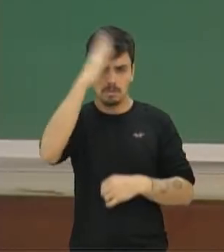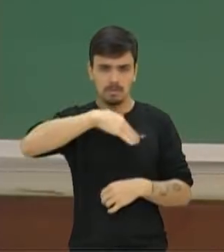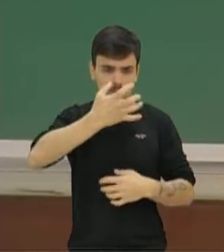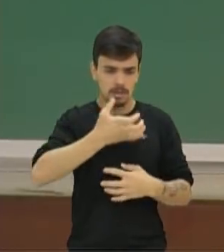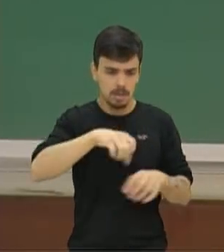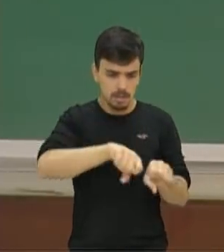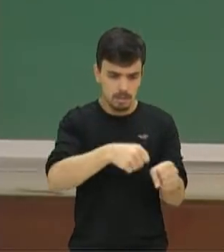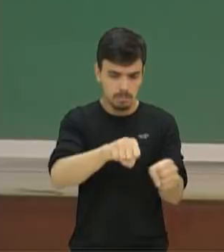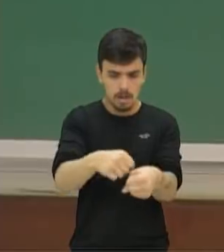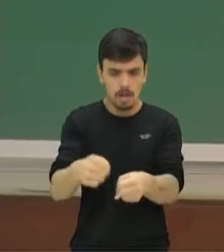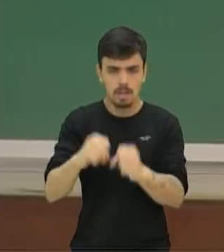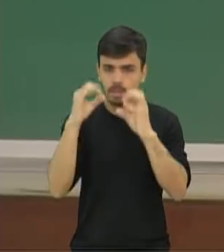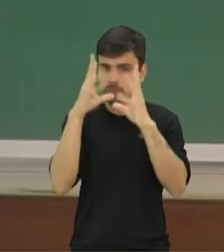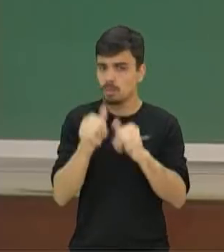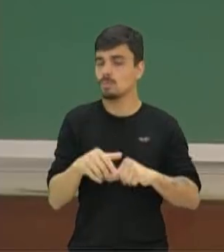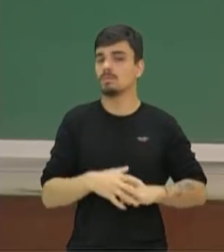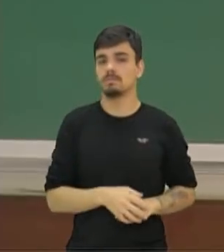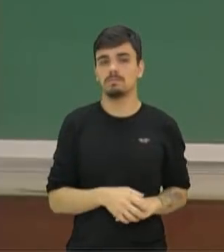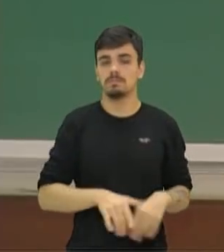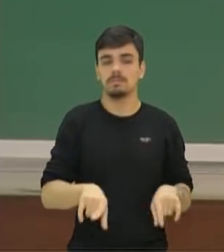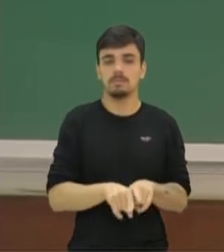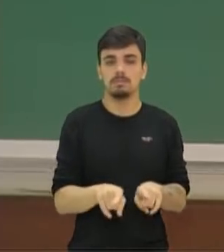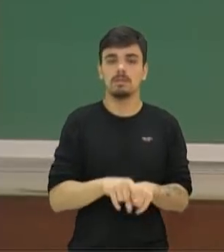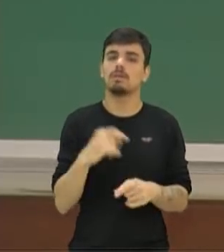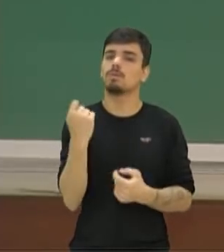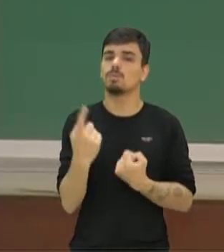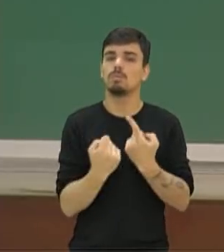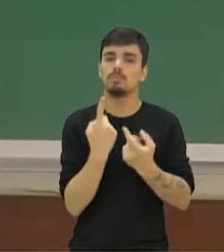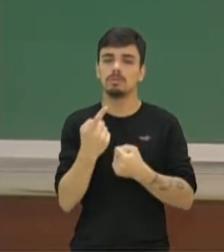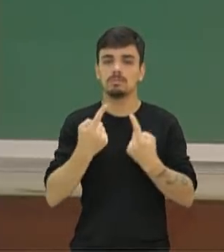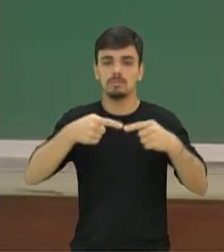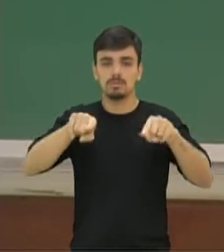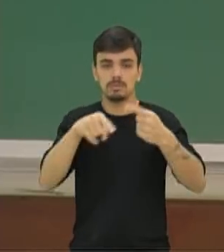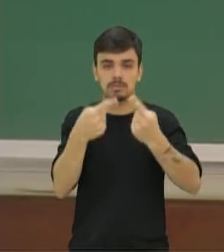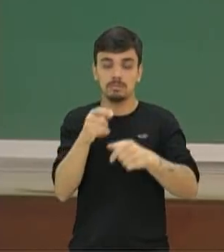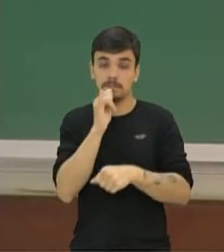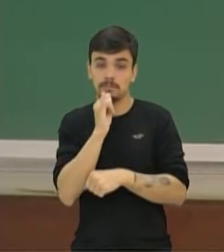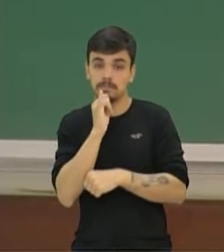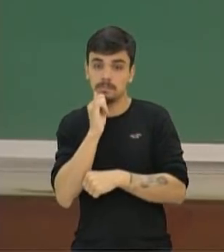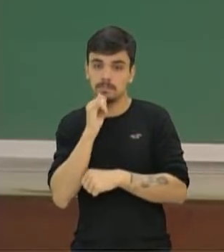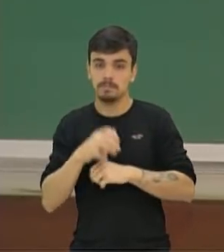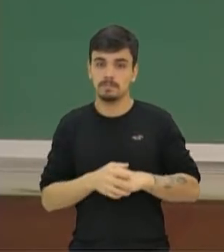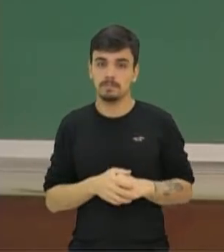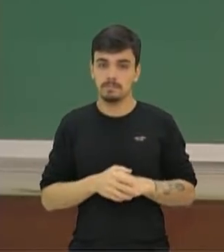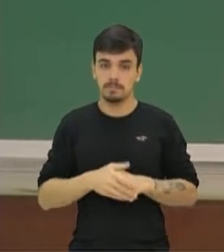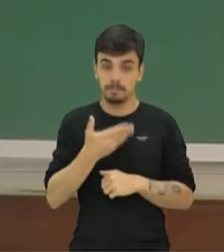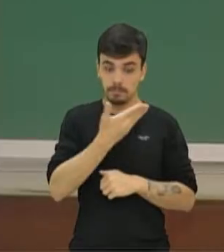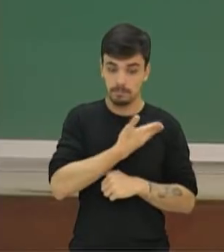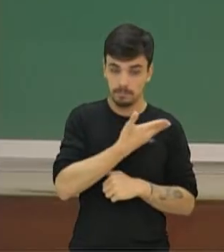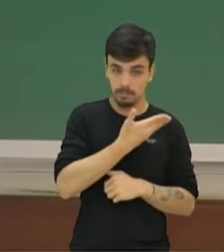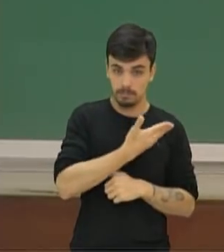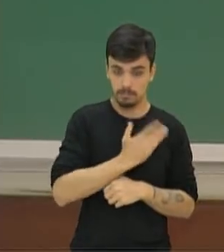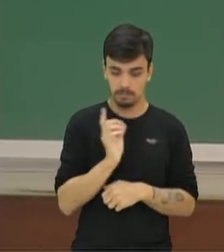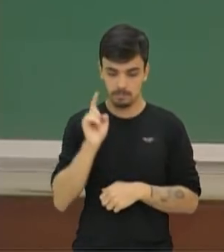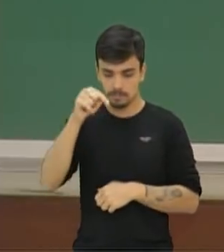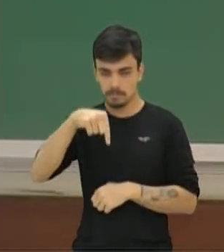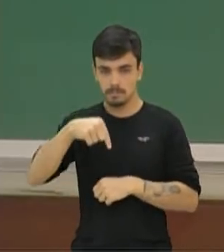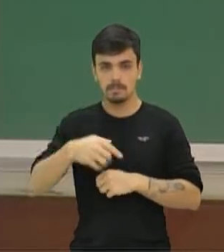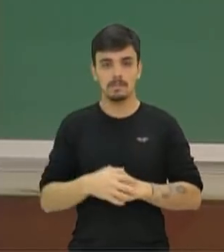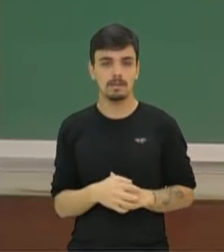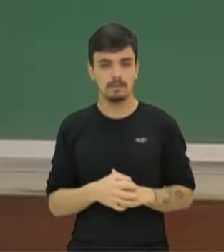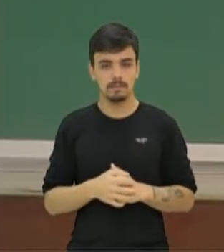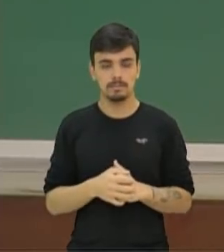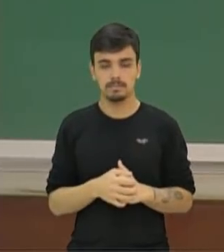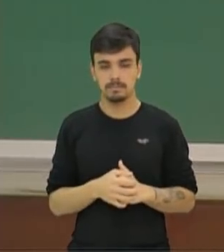né? E também, daí tem algumas músicas também, né? Por exemplo, amigo, estou aqui.